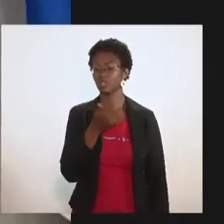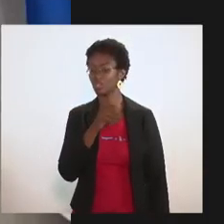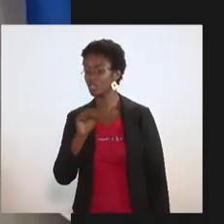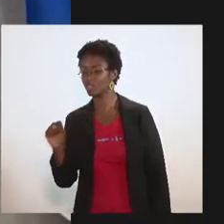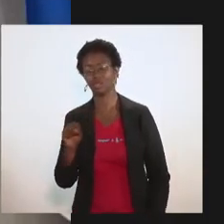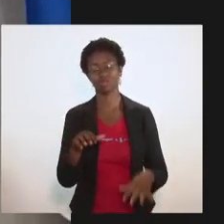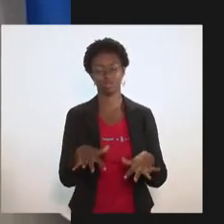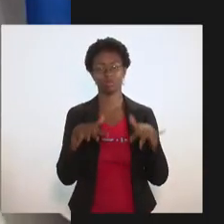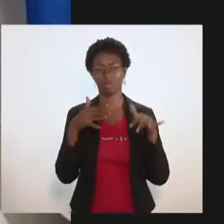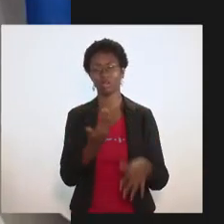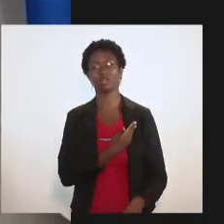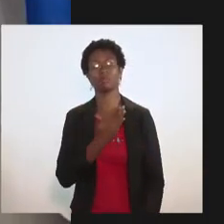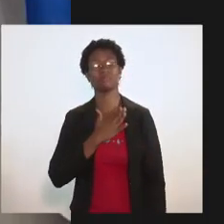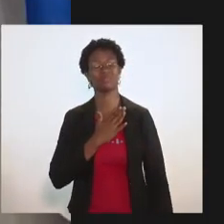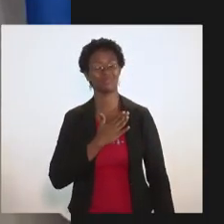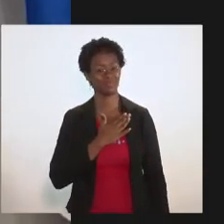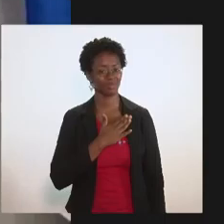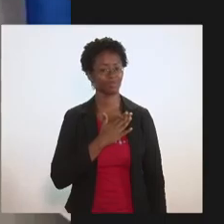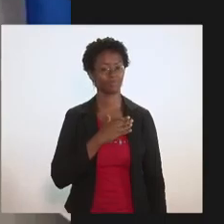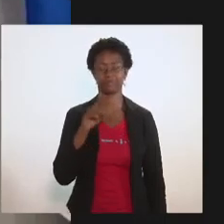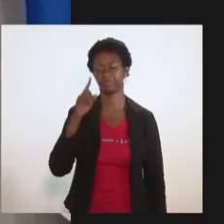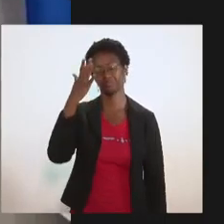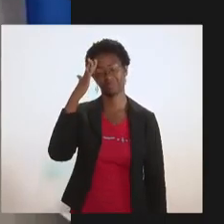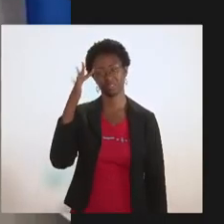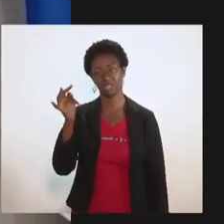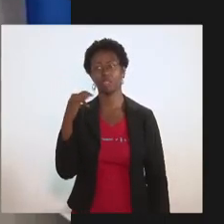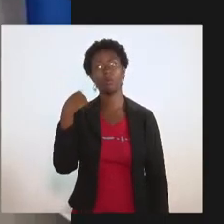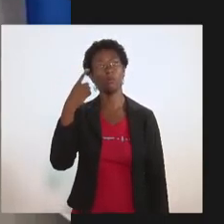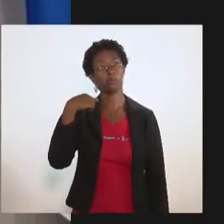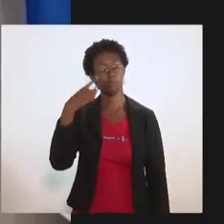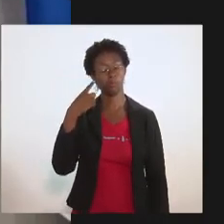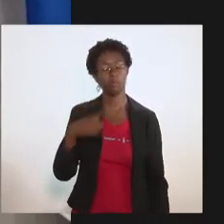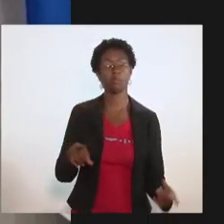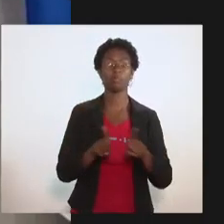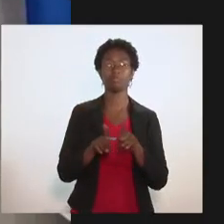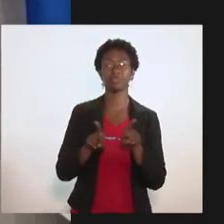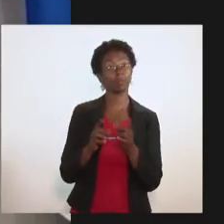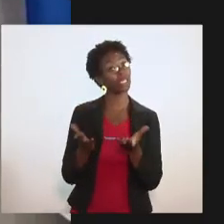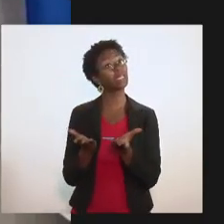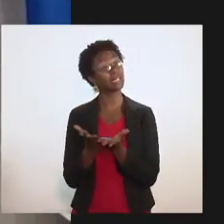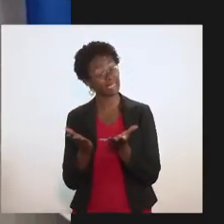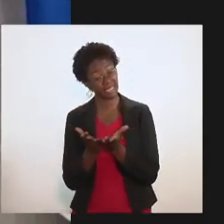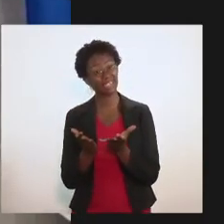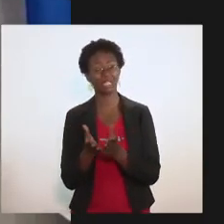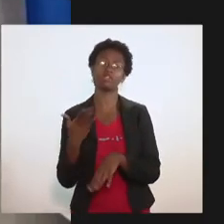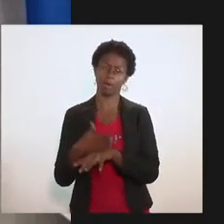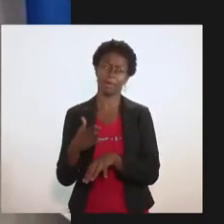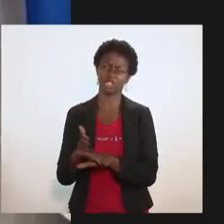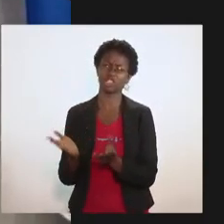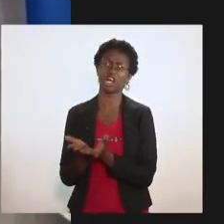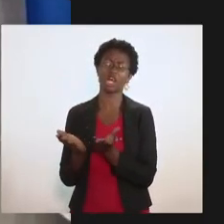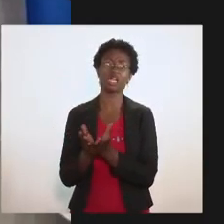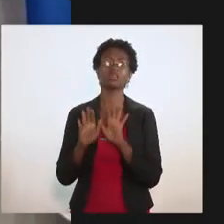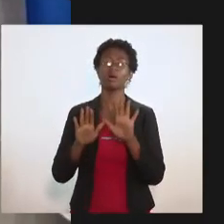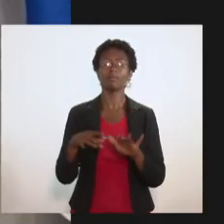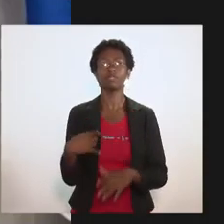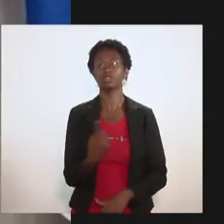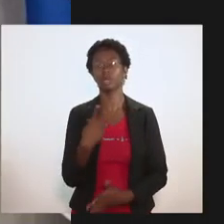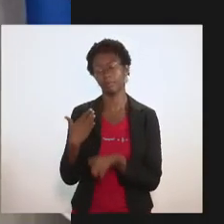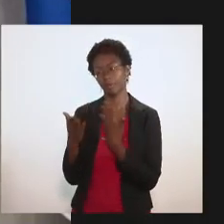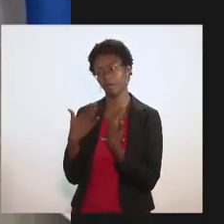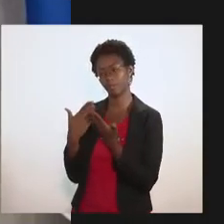nova moda aí de mandato coletivo, né? Eu tenho uma espécie de mandato coletivo aqui com o Fernando Fernandes, que vocês